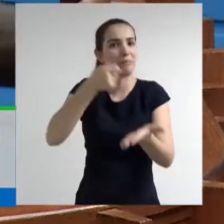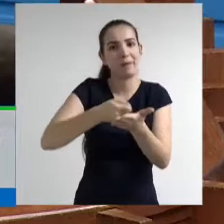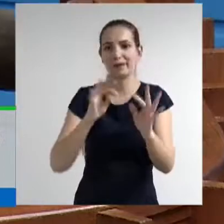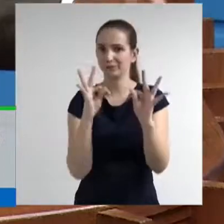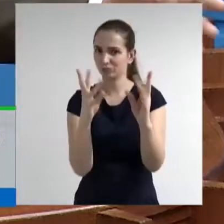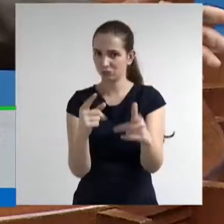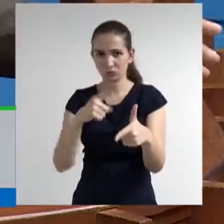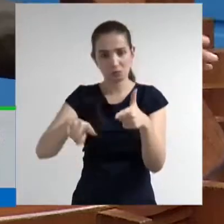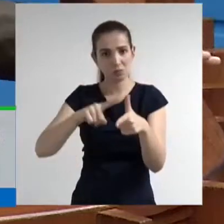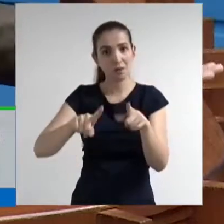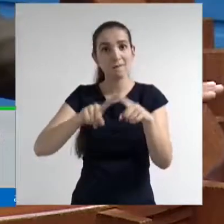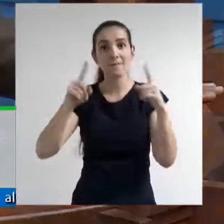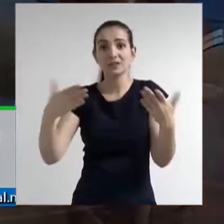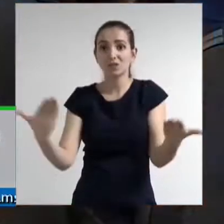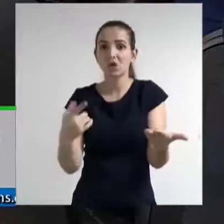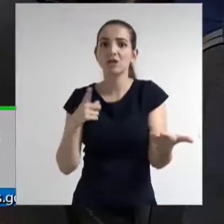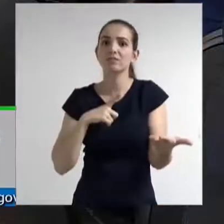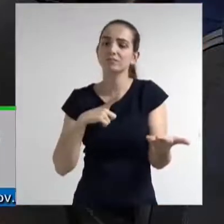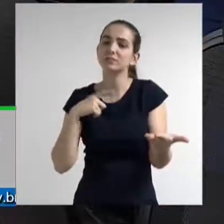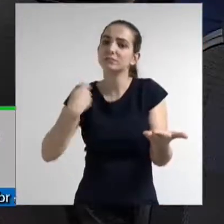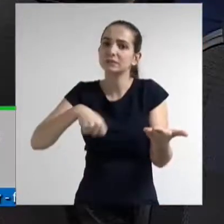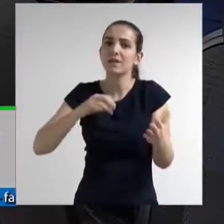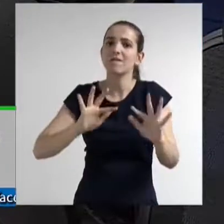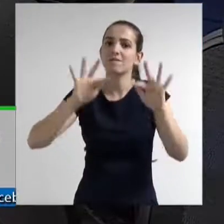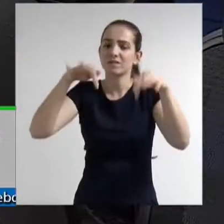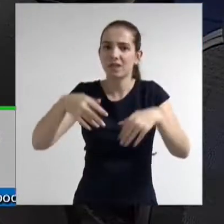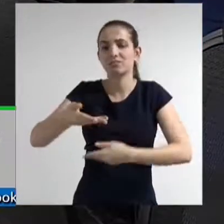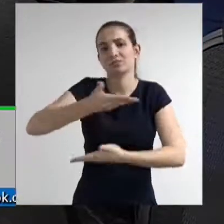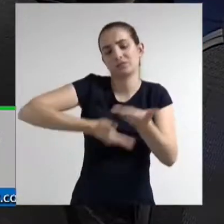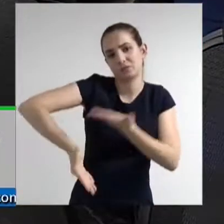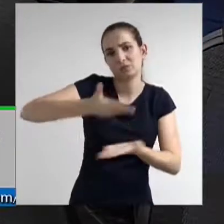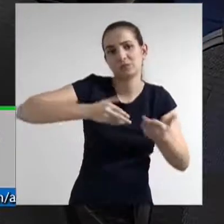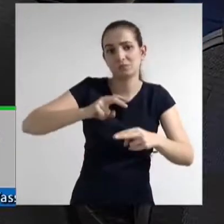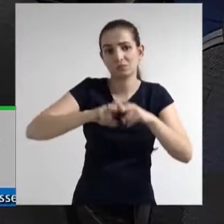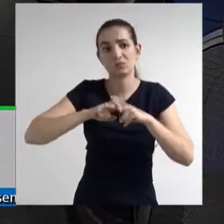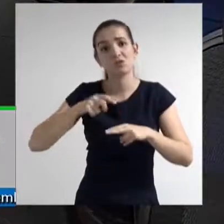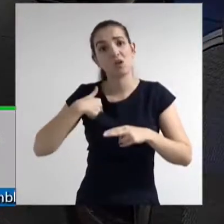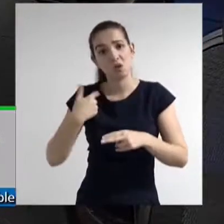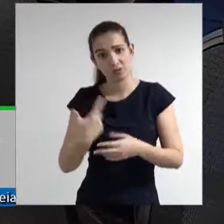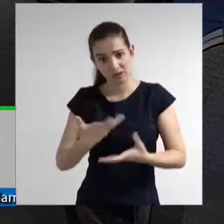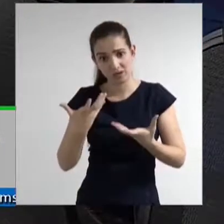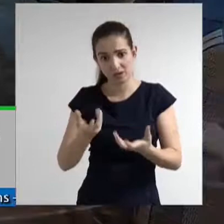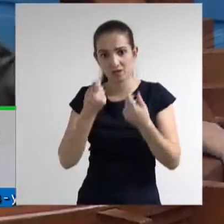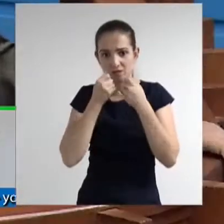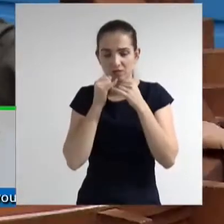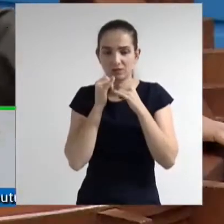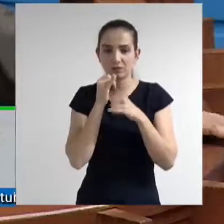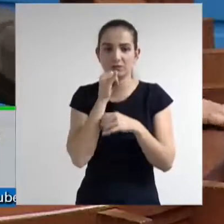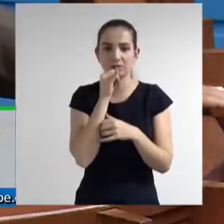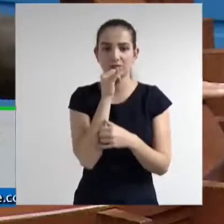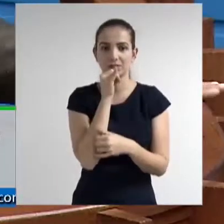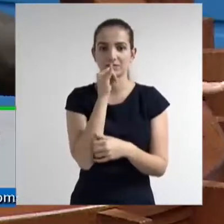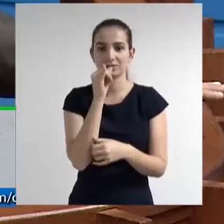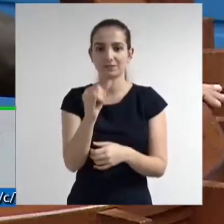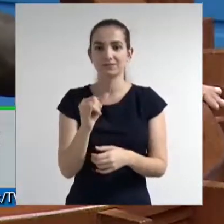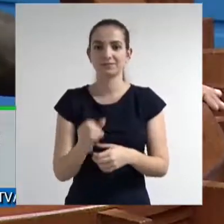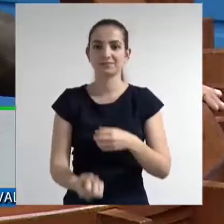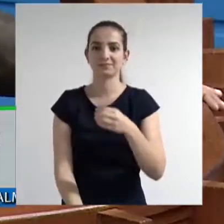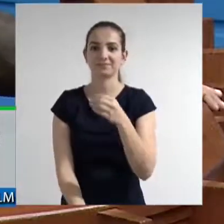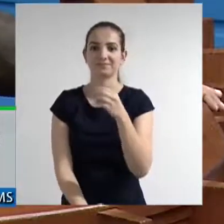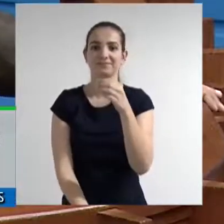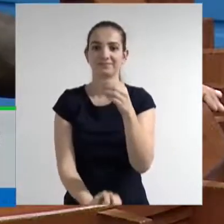estamos chegando ao final dessa negociação. Então, eu quero fazer esse registro, porque nós tínhamos uma comissão criada